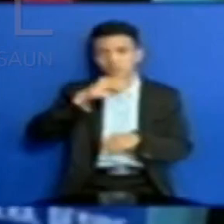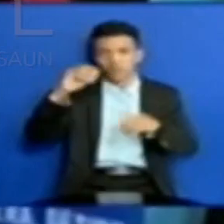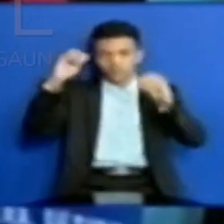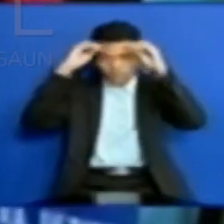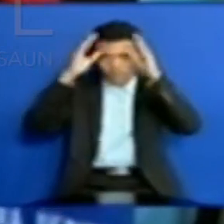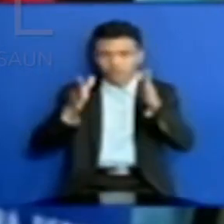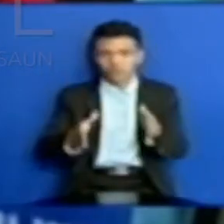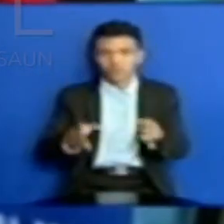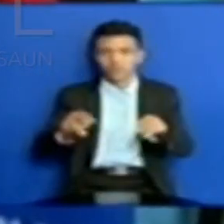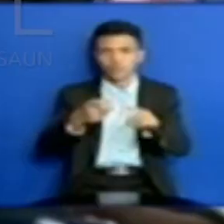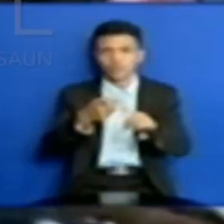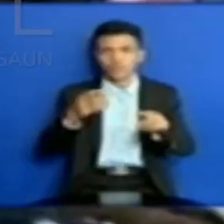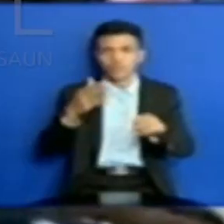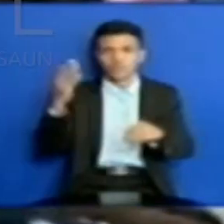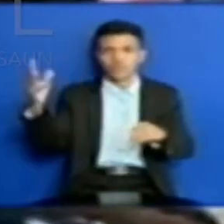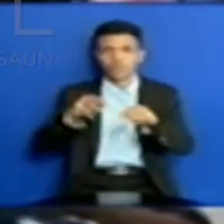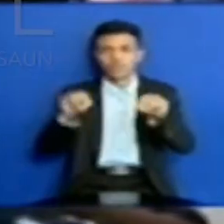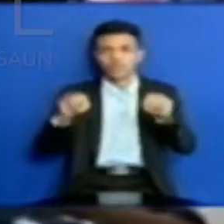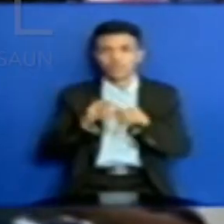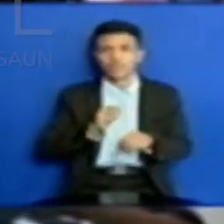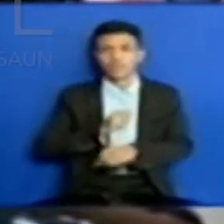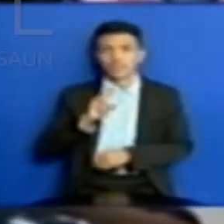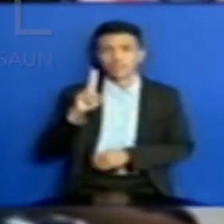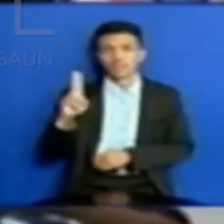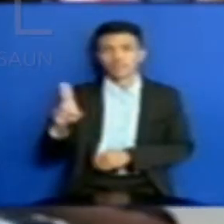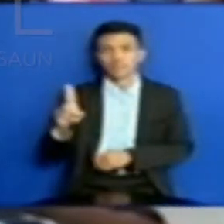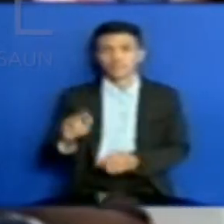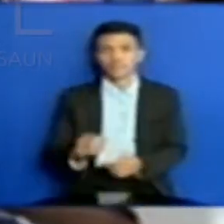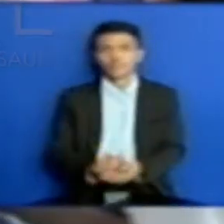Esira iha município Ainaru. Husi Ainaru basti no ronya ba RTTL.